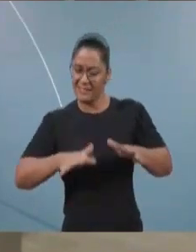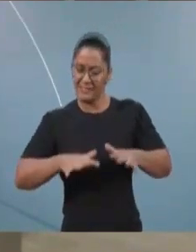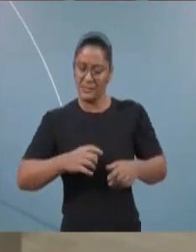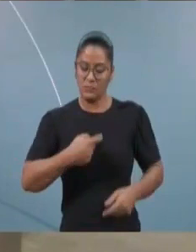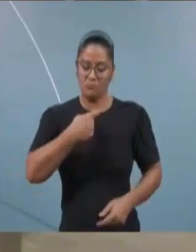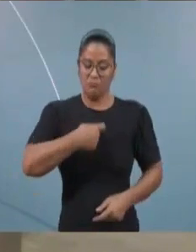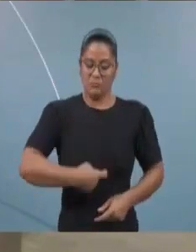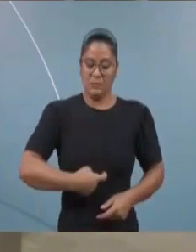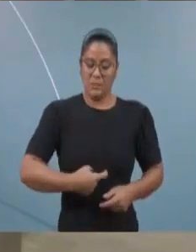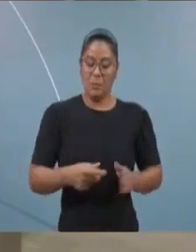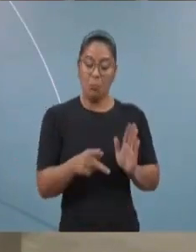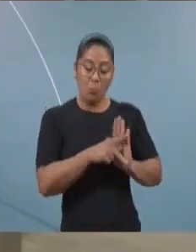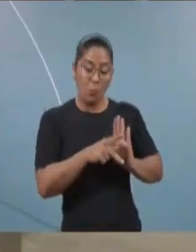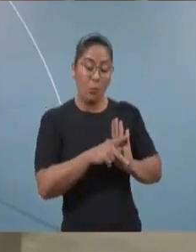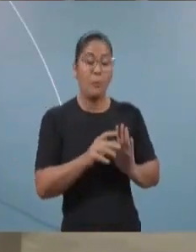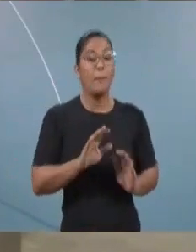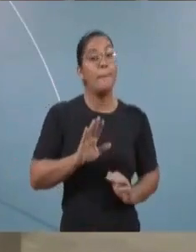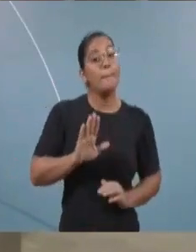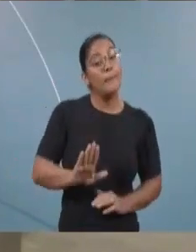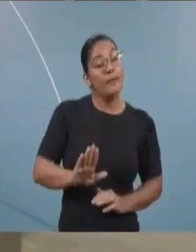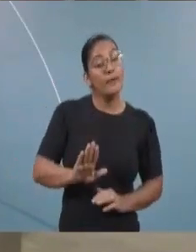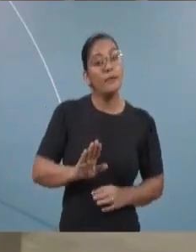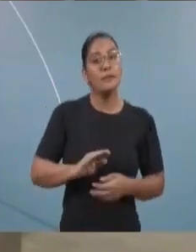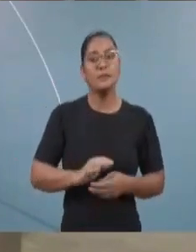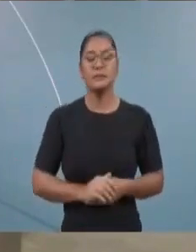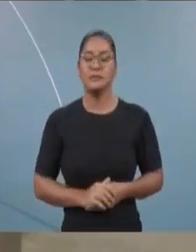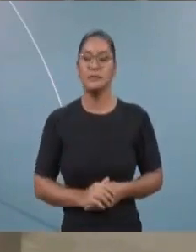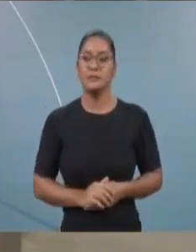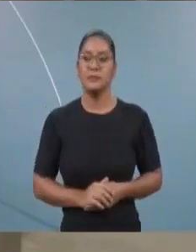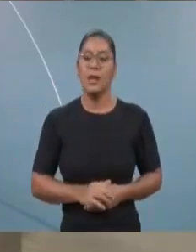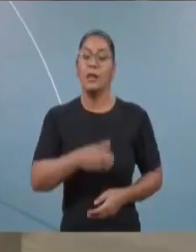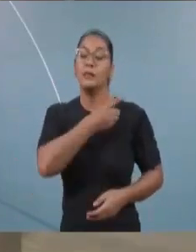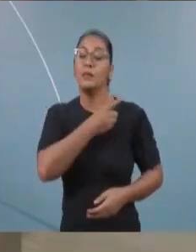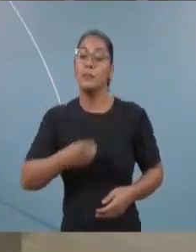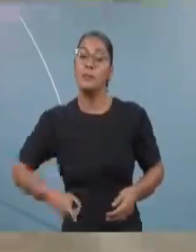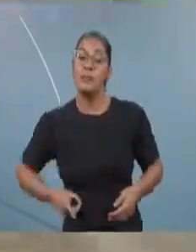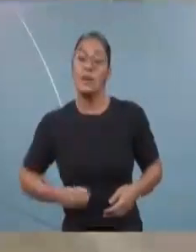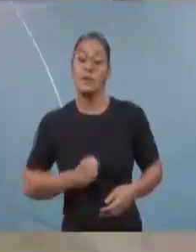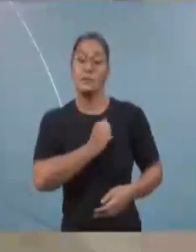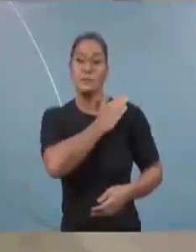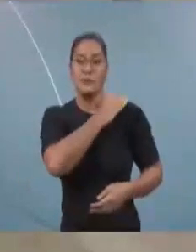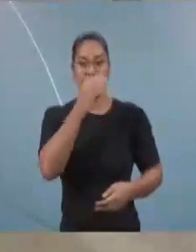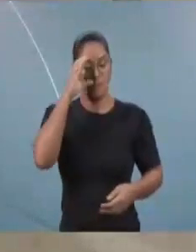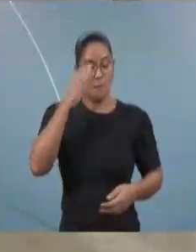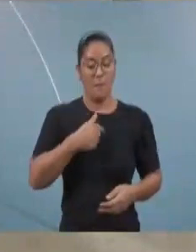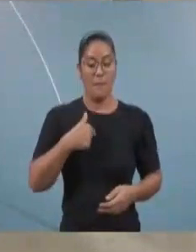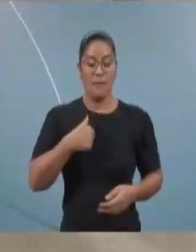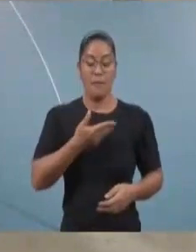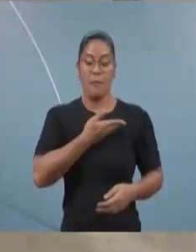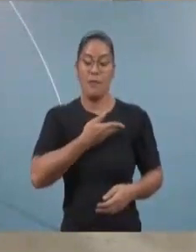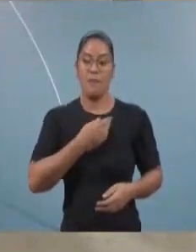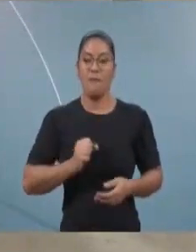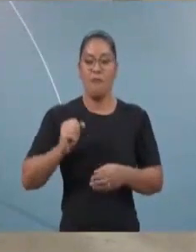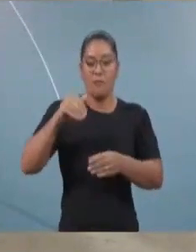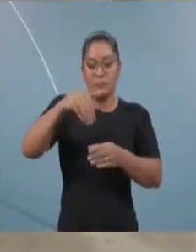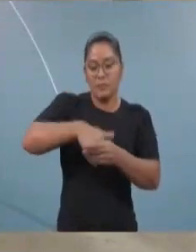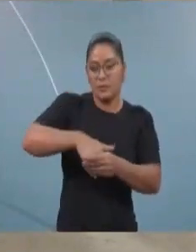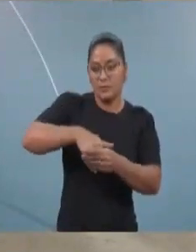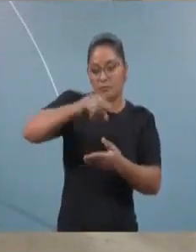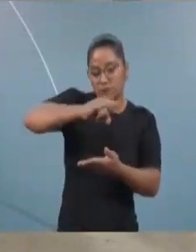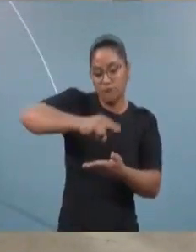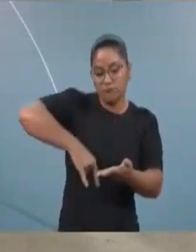posições pessoais e tudo mas assim como o deputado Azevedo que é meu amigo me pediu para votar no requerimento